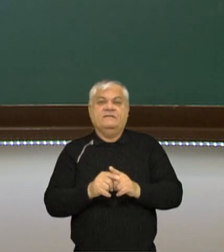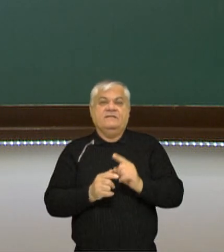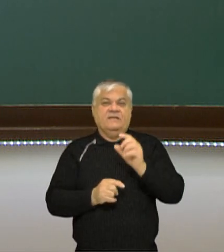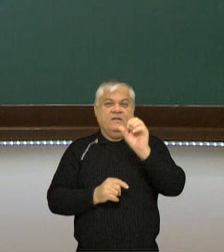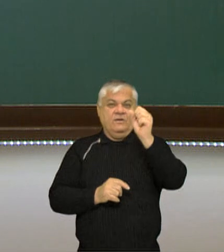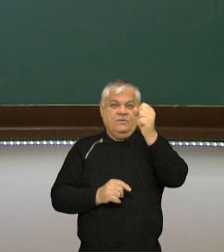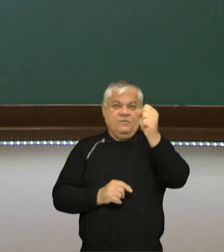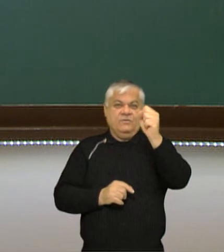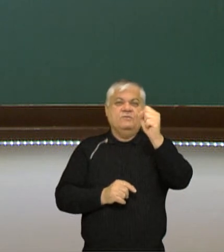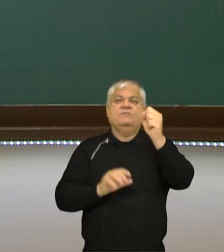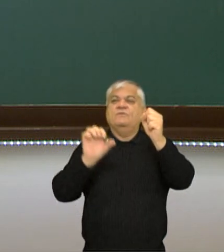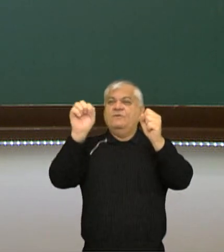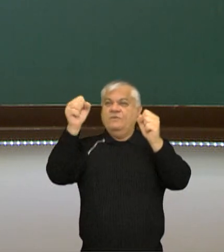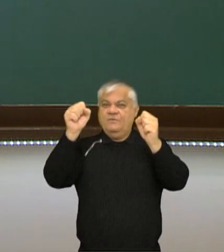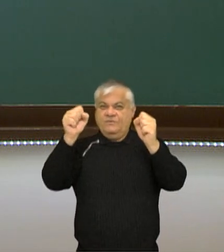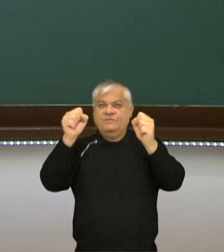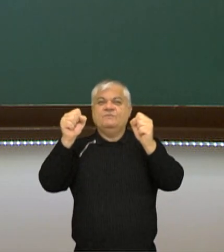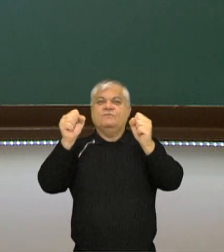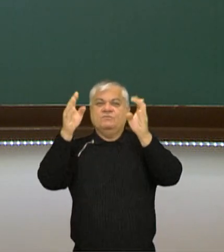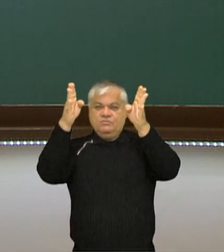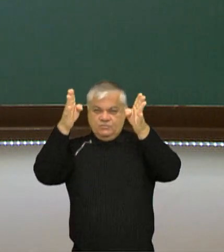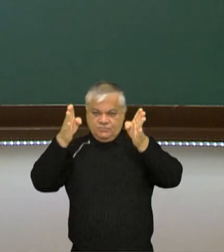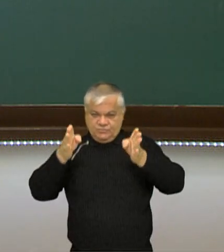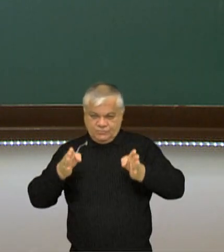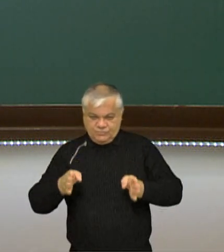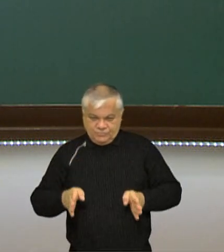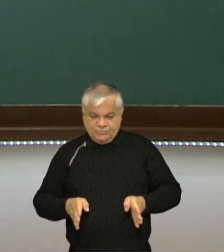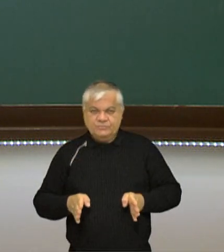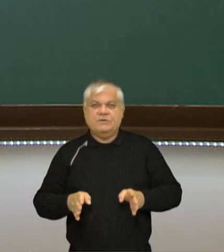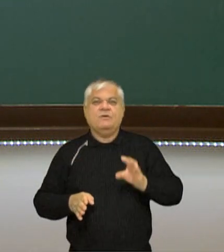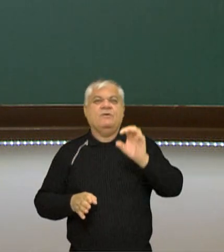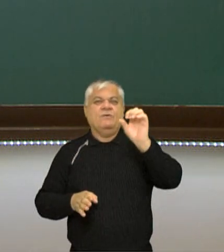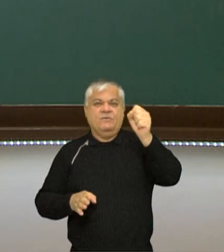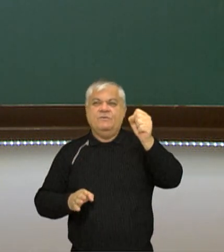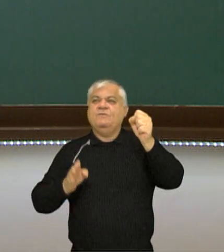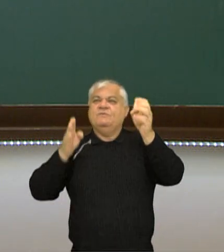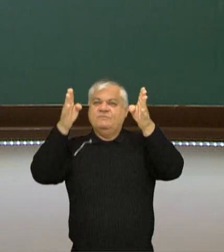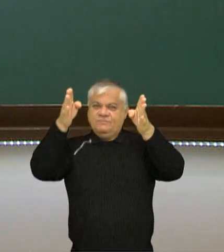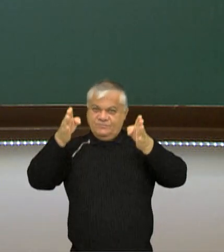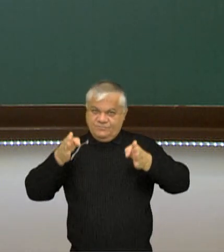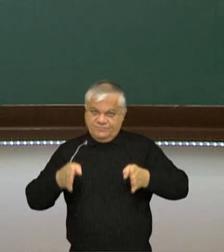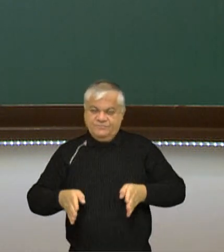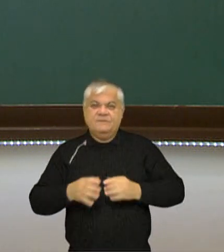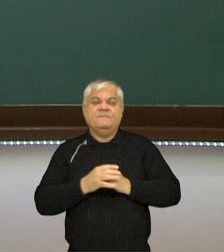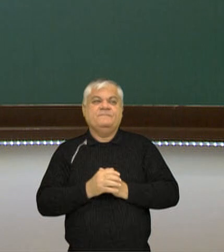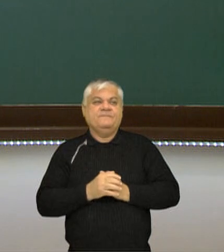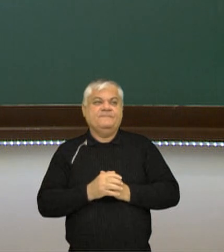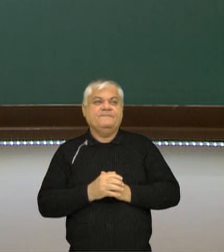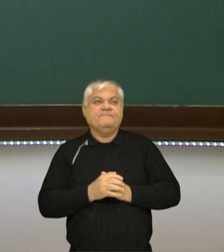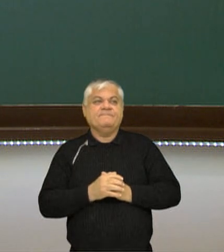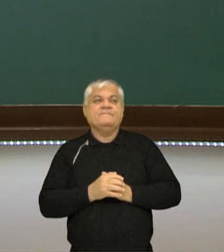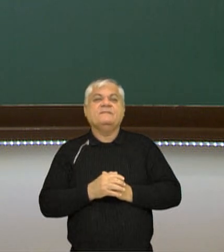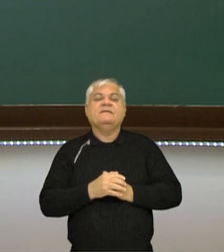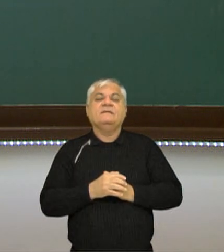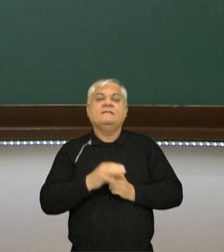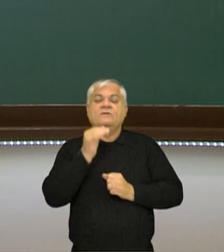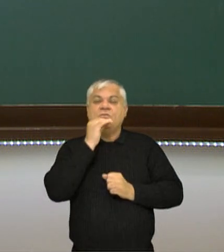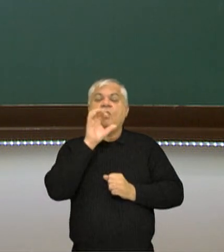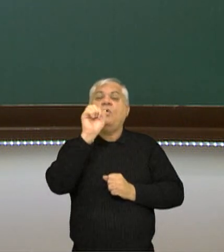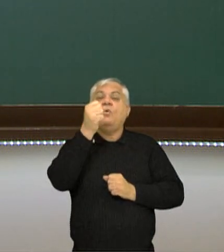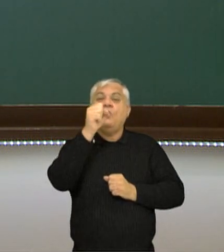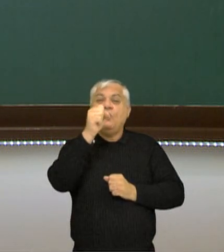e divido o outro ao meio. Eu vou ter 8, 8, 8, 8. E esse 8 eu